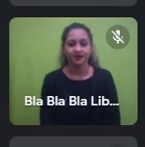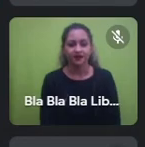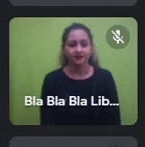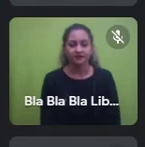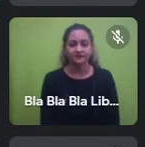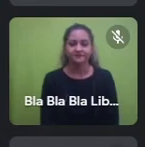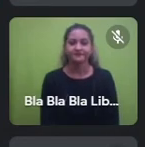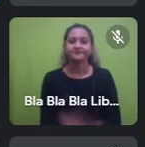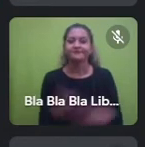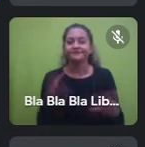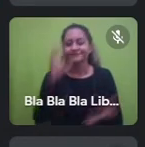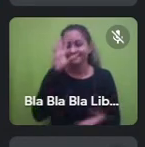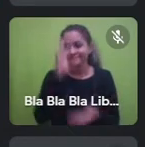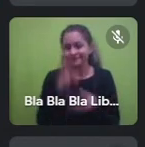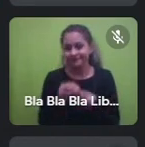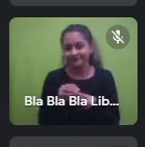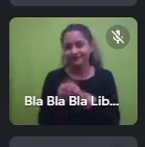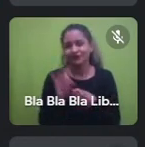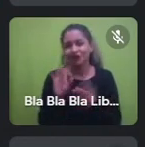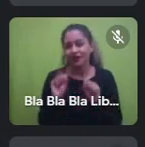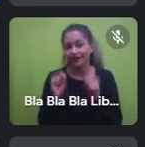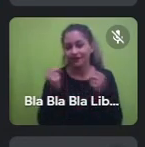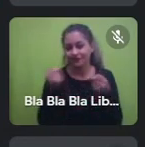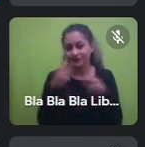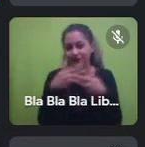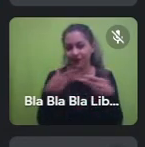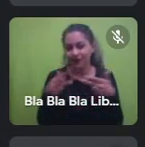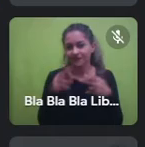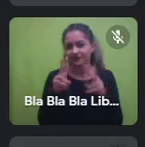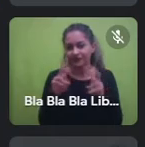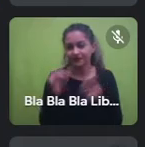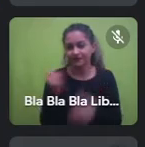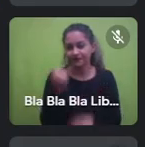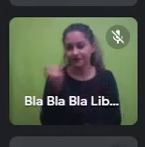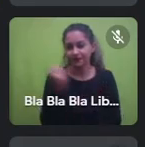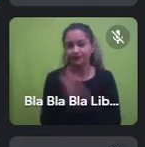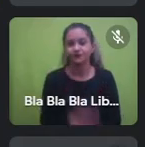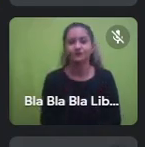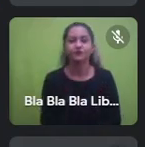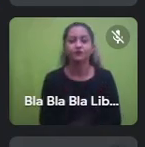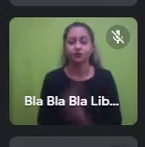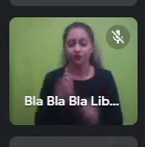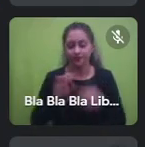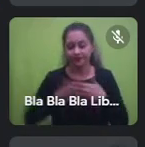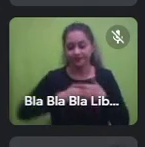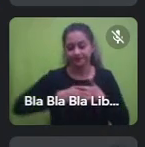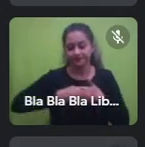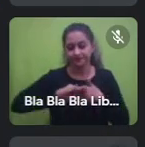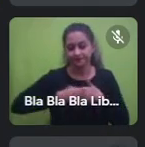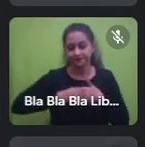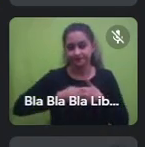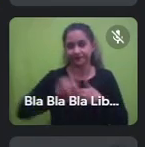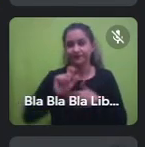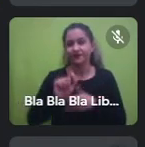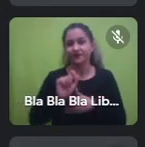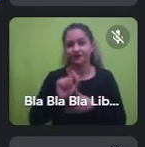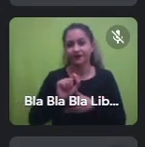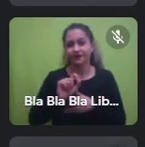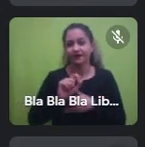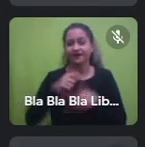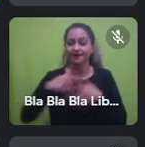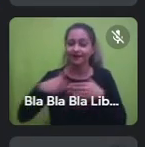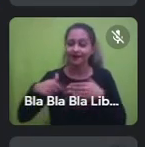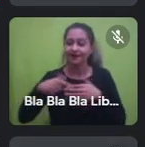As conclusões, tá, gente? Deixa eu só reforçar uma coisa em relação às brânquias, que as brânquias, elas